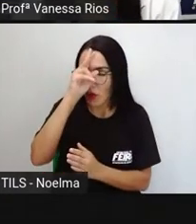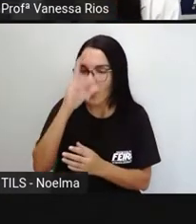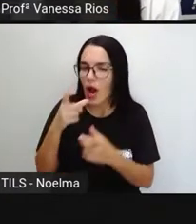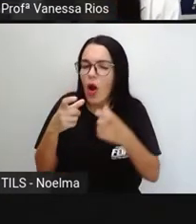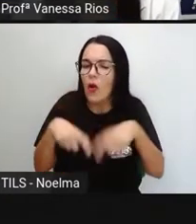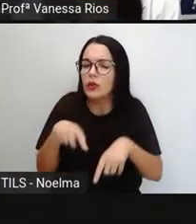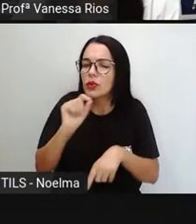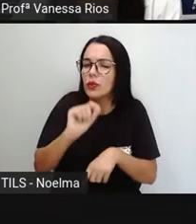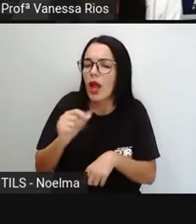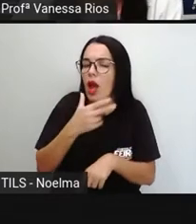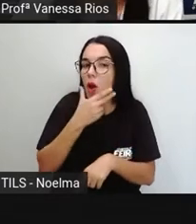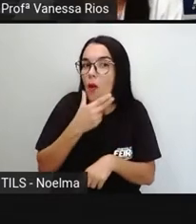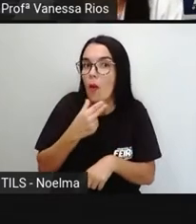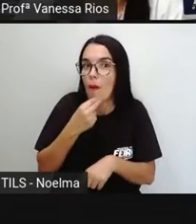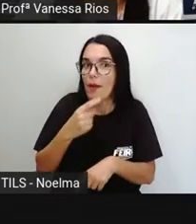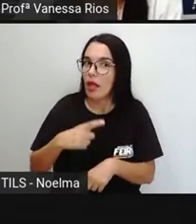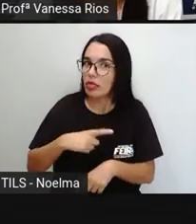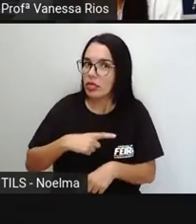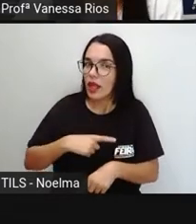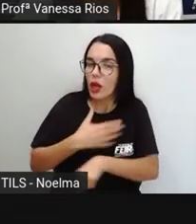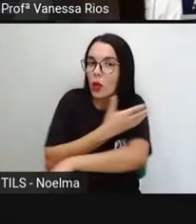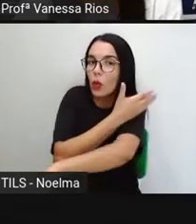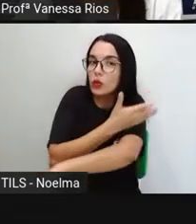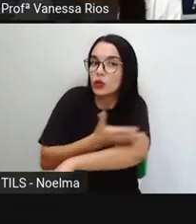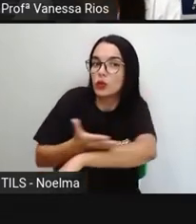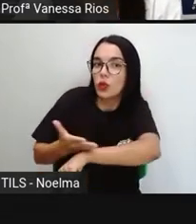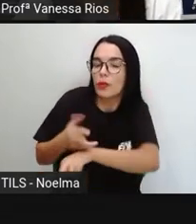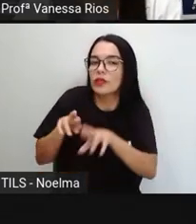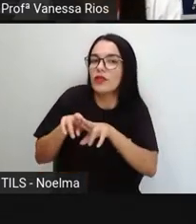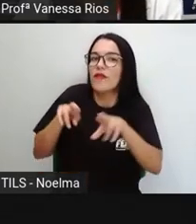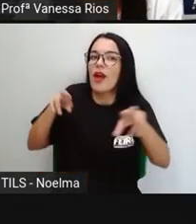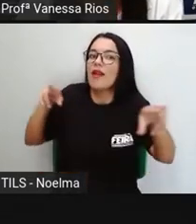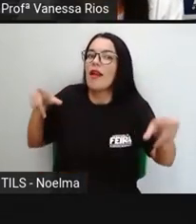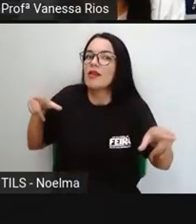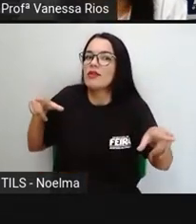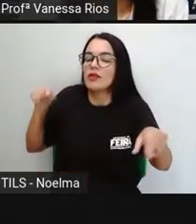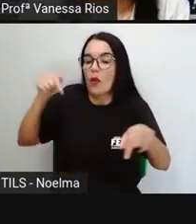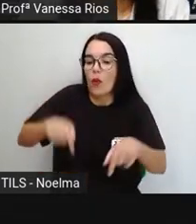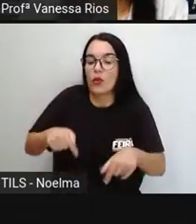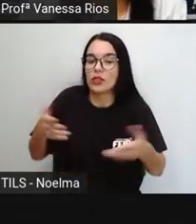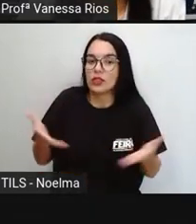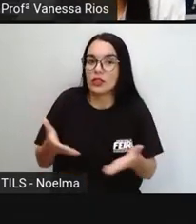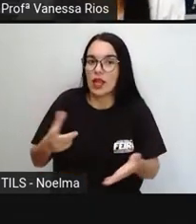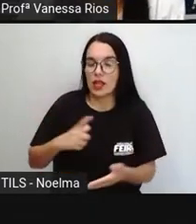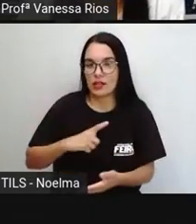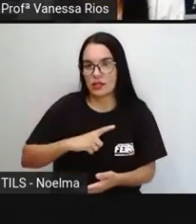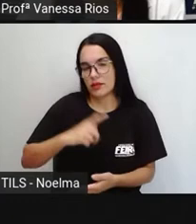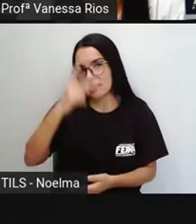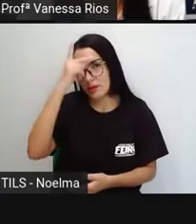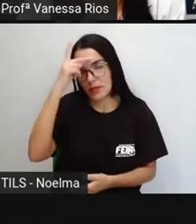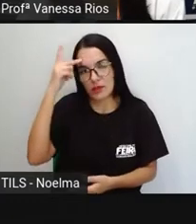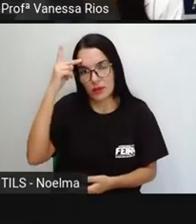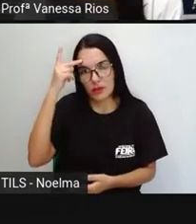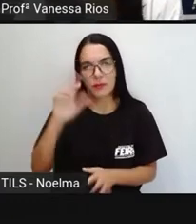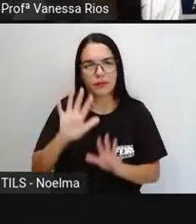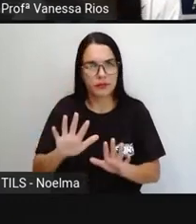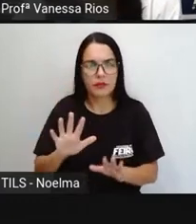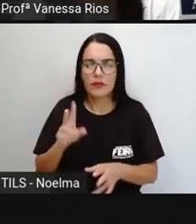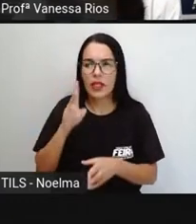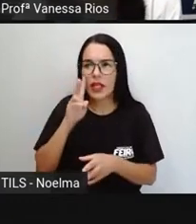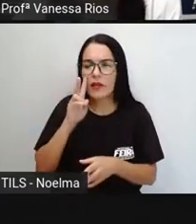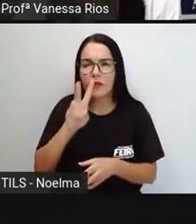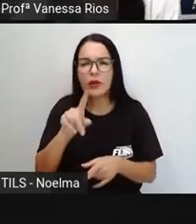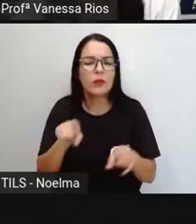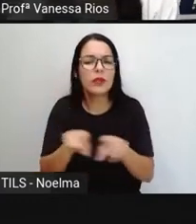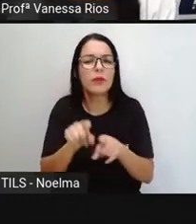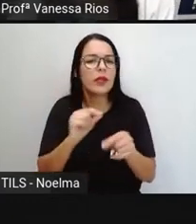muito diferentes dos hábitos que nós temos, né, nos nossos dias, nos dias atuais. E a gente observa como tudo evolui,